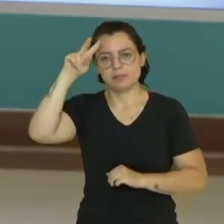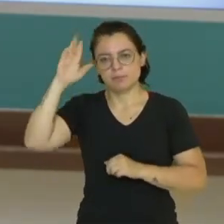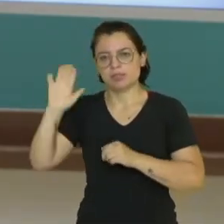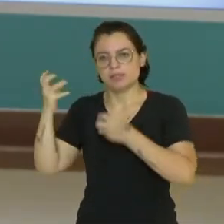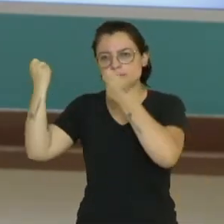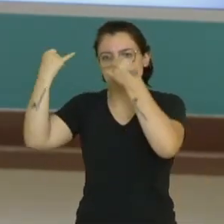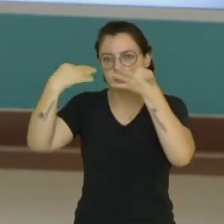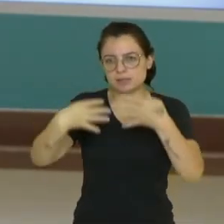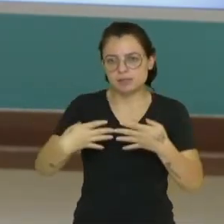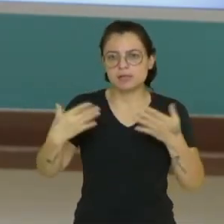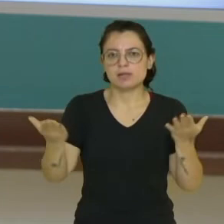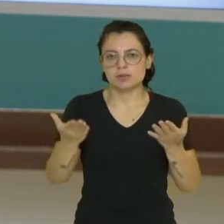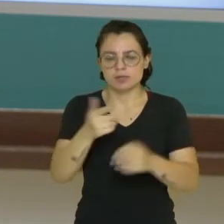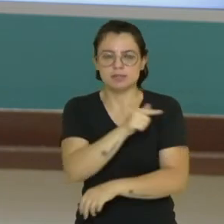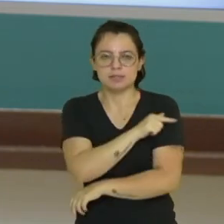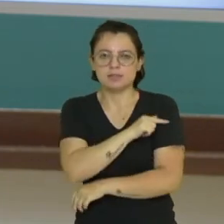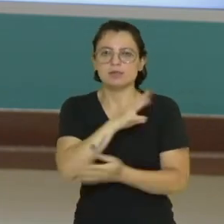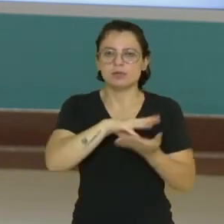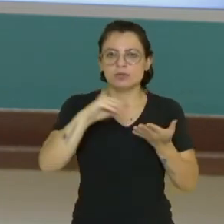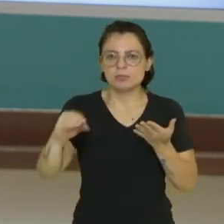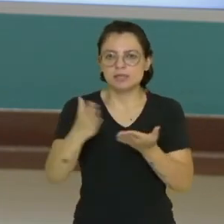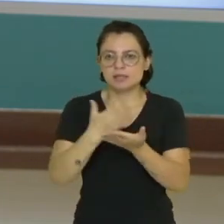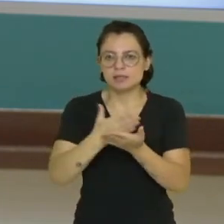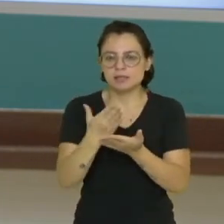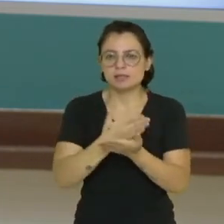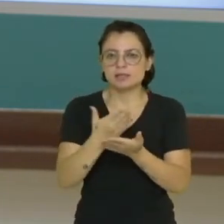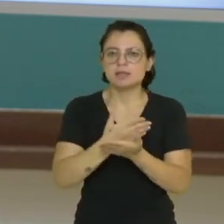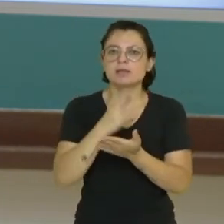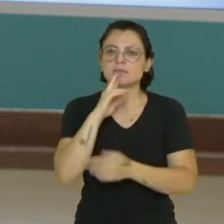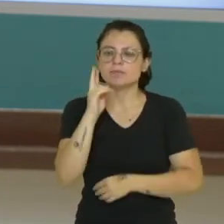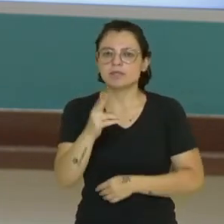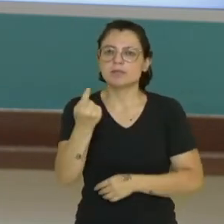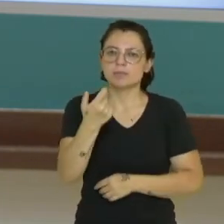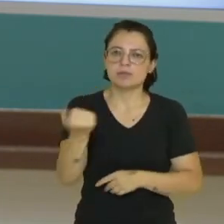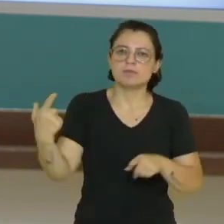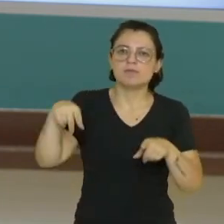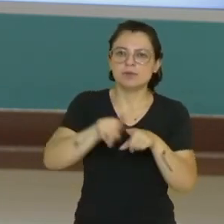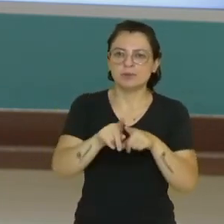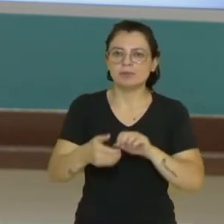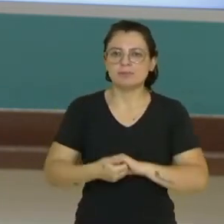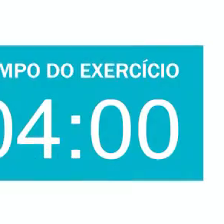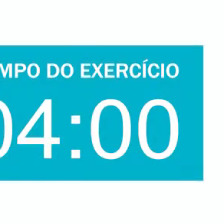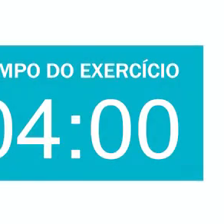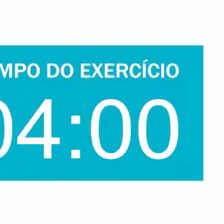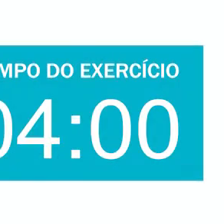falou, 7º ano, né? Vou copiar no caderno de vocês, vão responder e a gente volta com a correção.